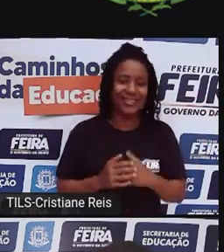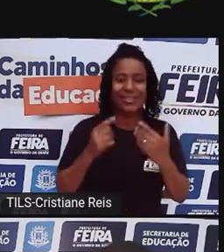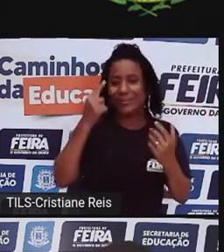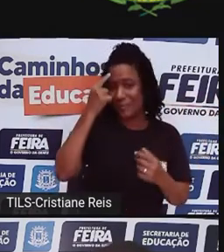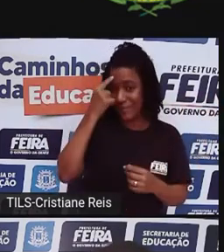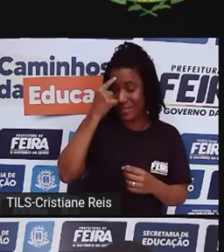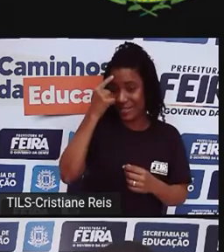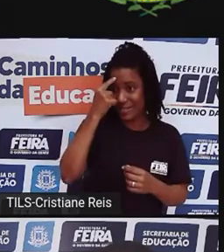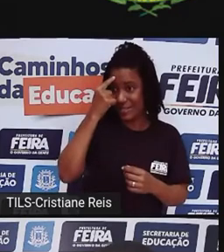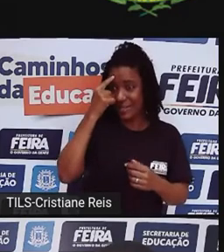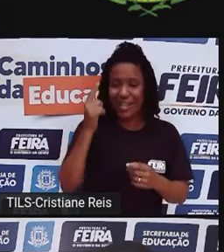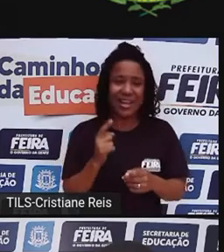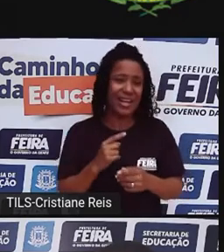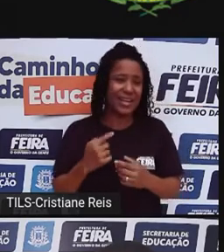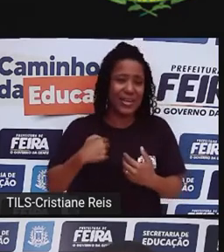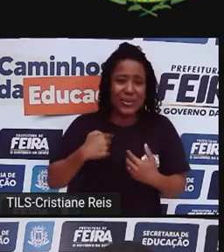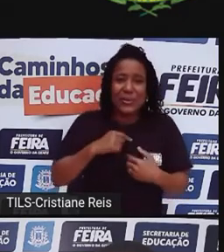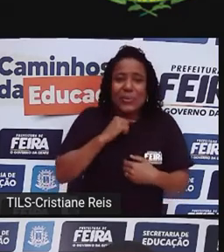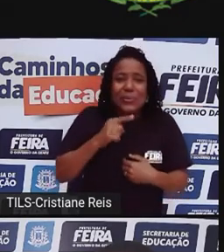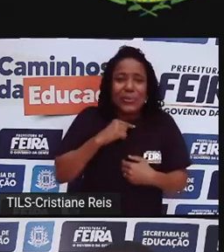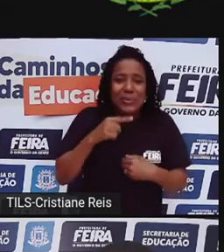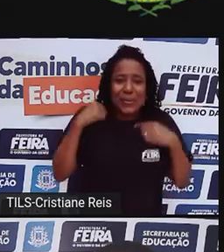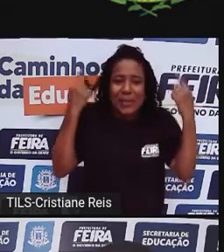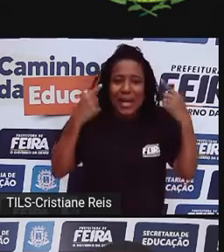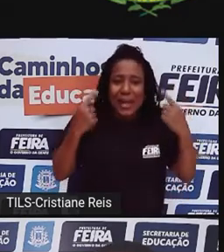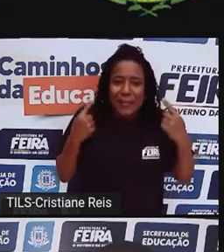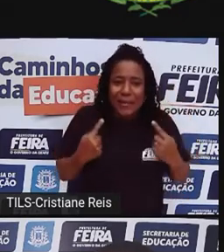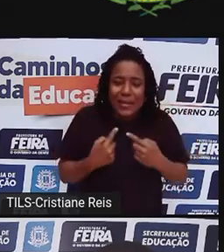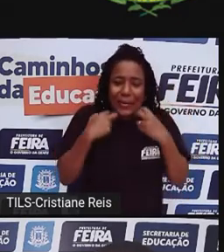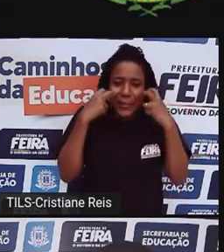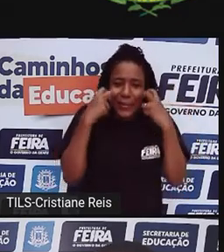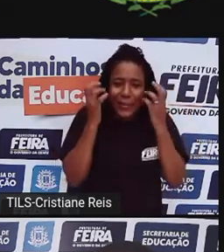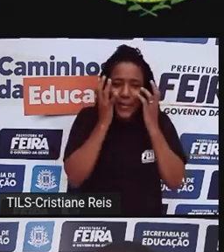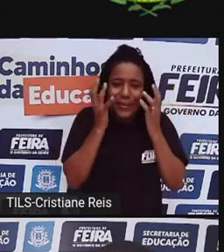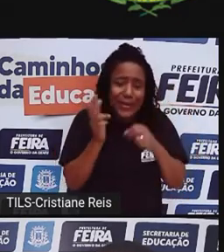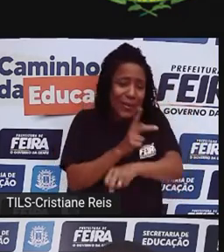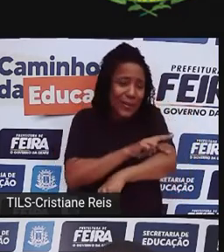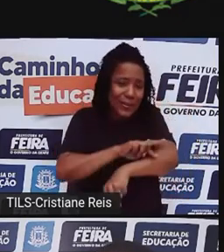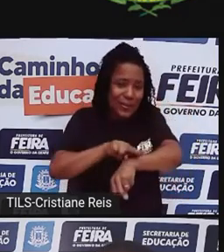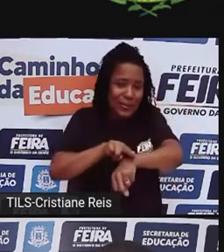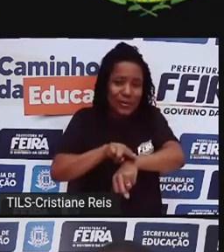por causa da sua cor ou do seu cabelo, você é muito capaz de fazer.